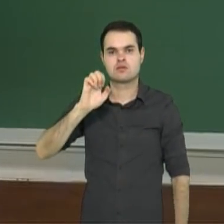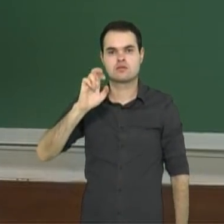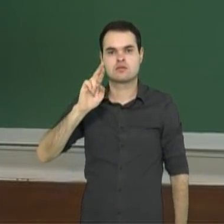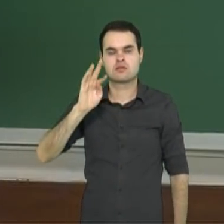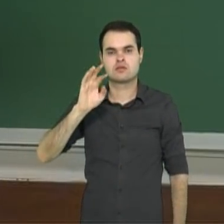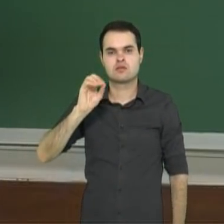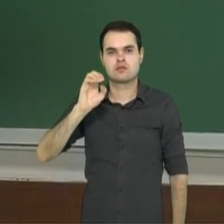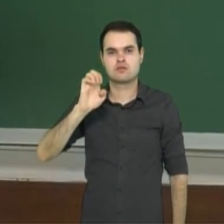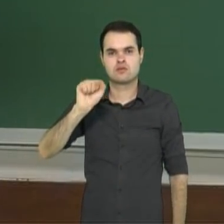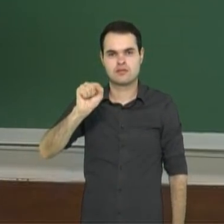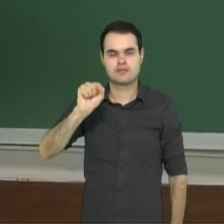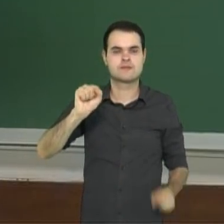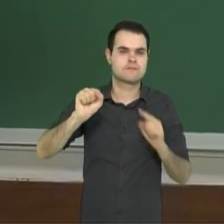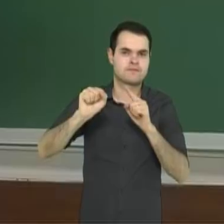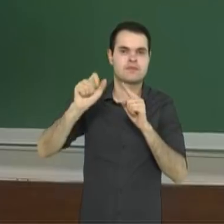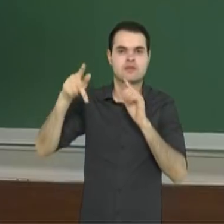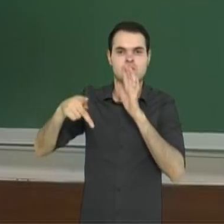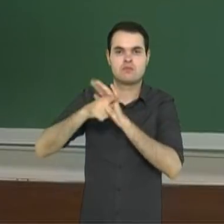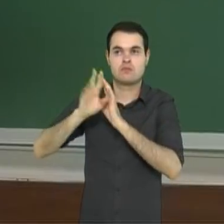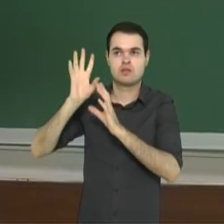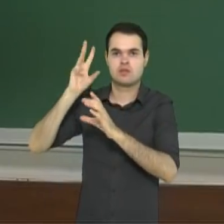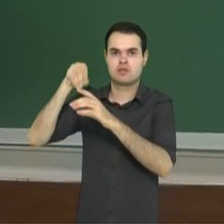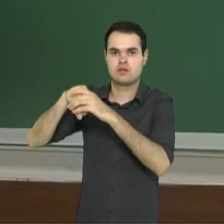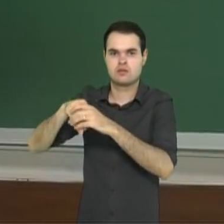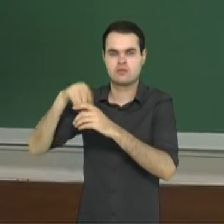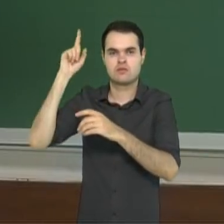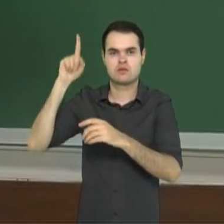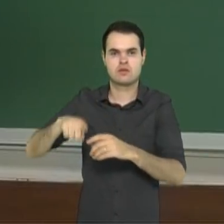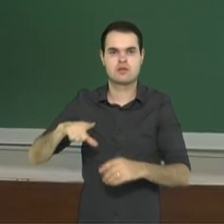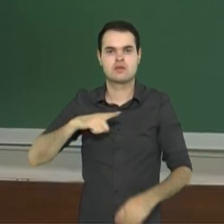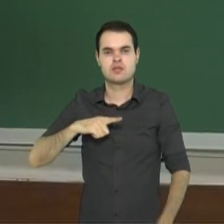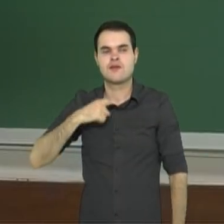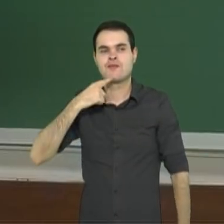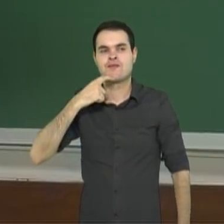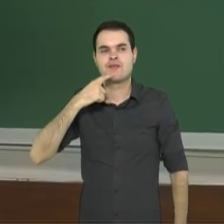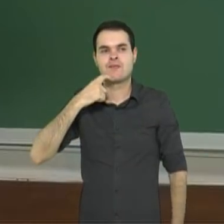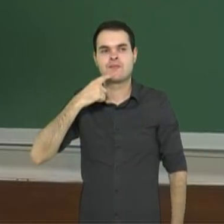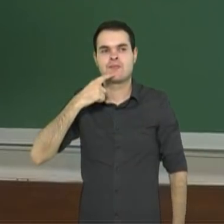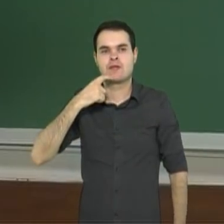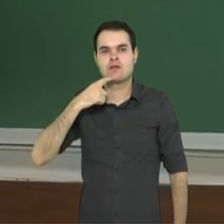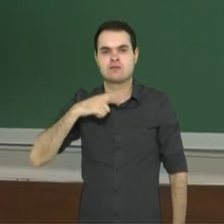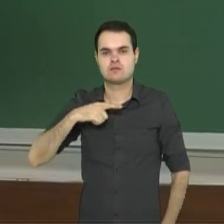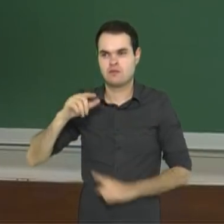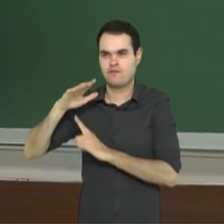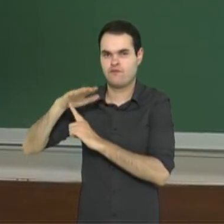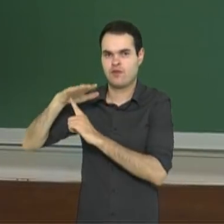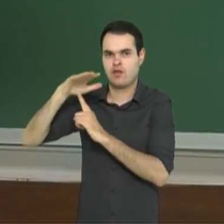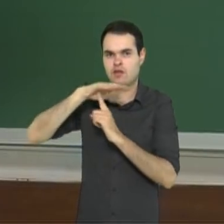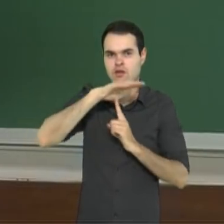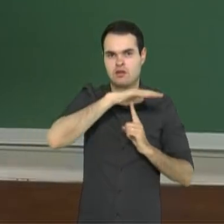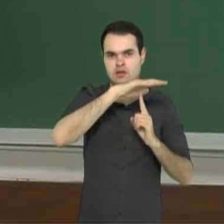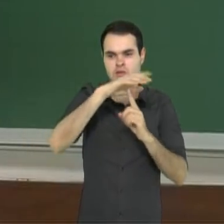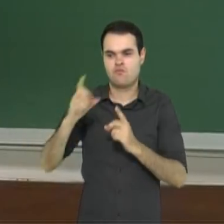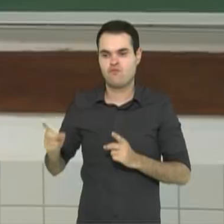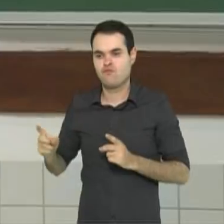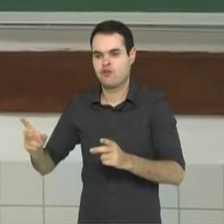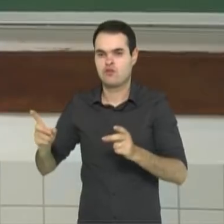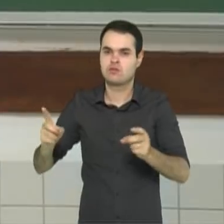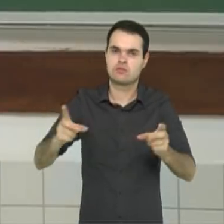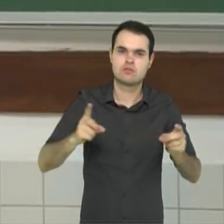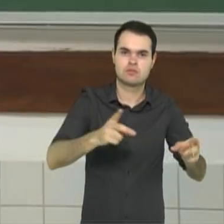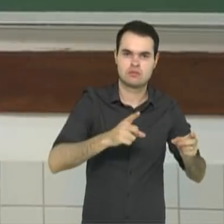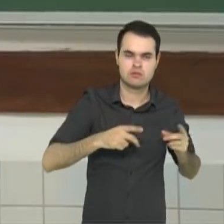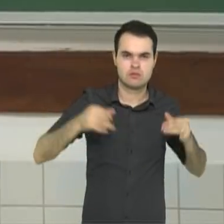tá? Então, olha, os sertões de dentro, que é o que estão de vermelho, é onde existiam as feiras, porque eles